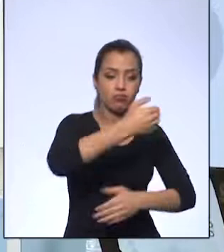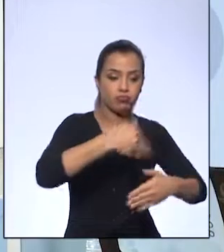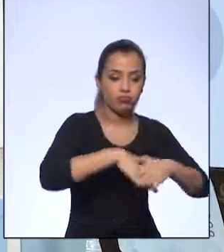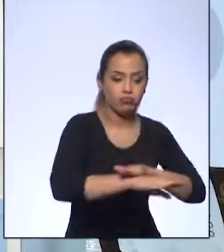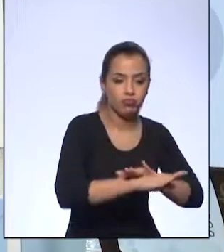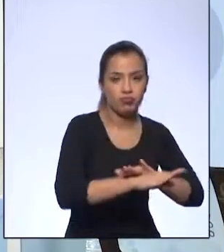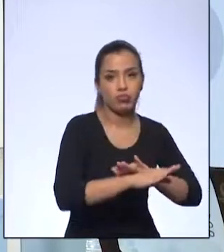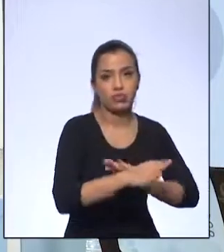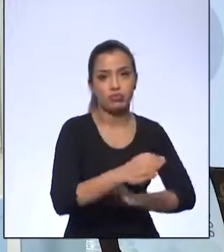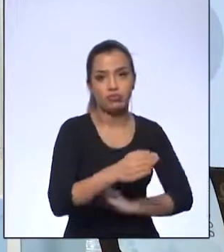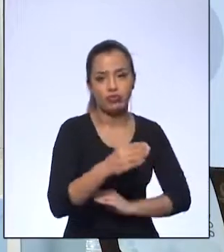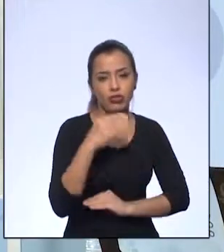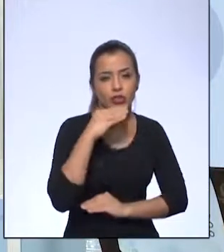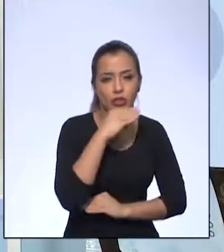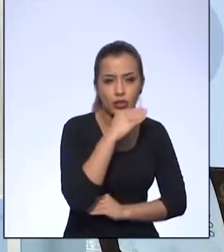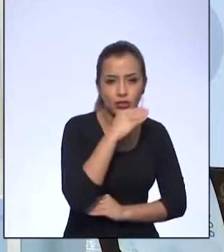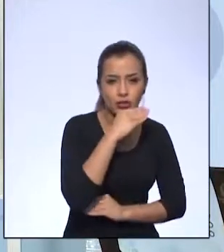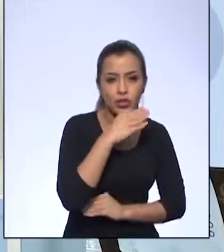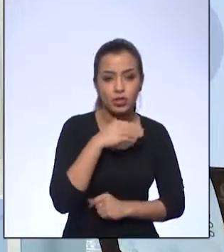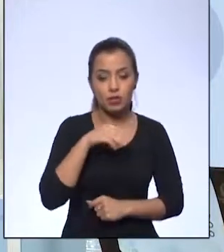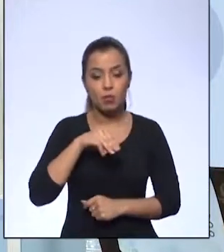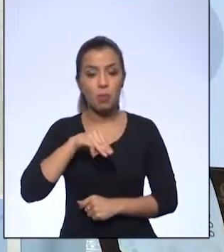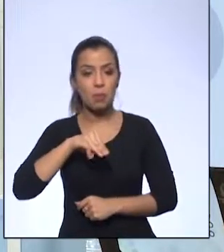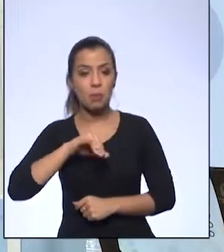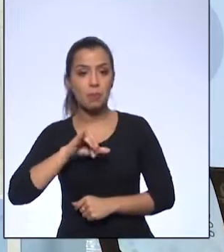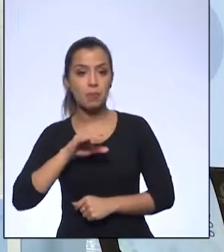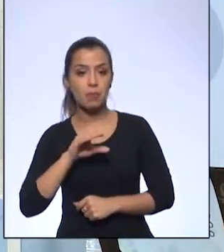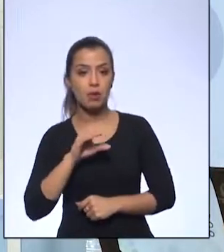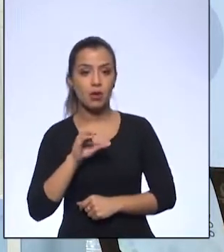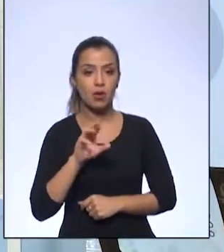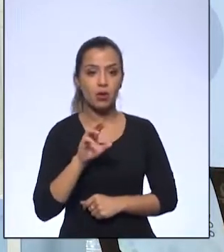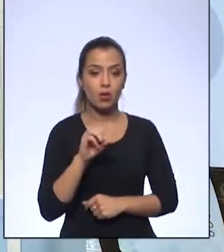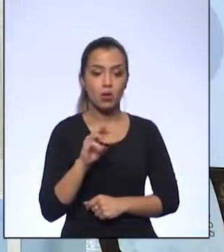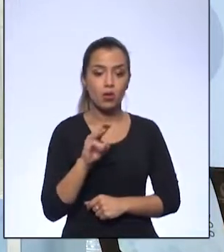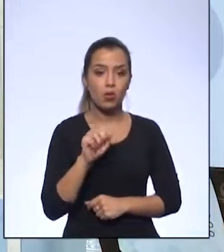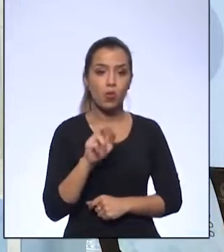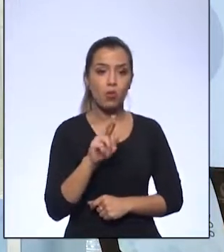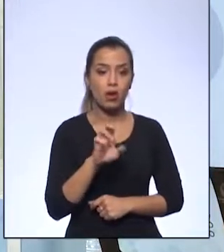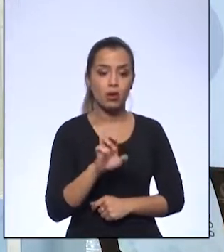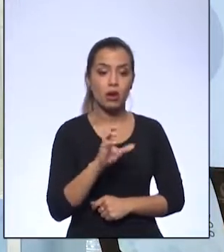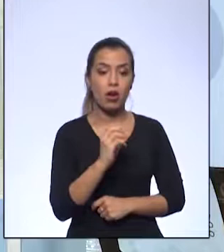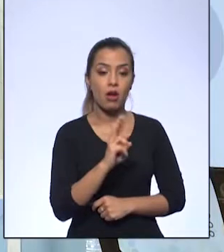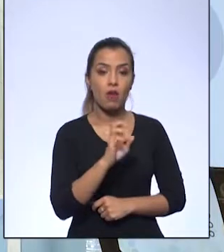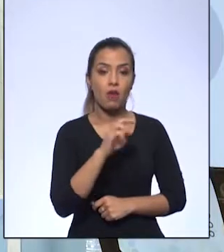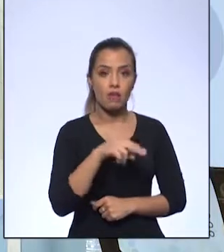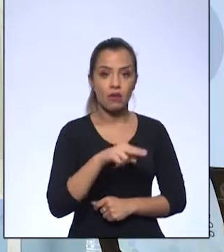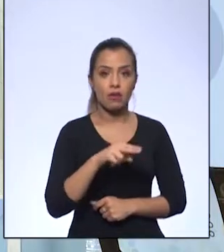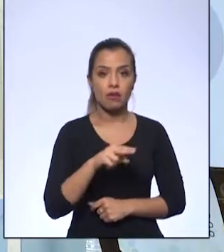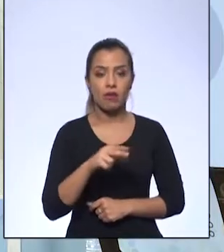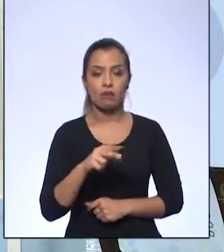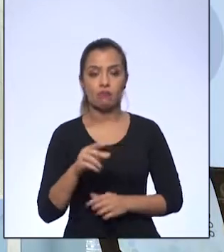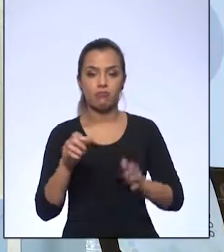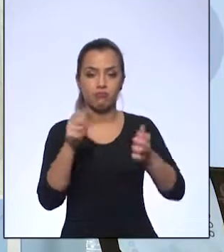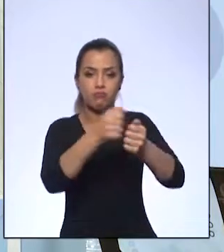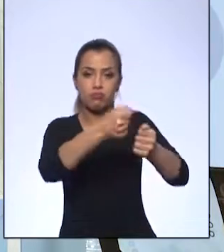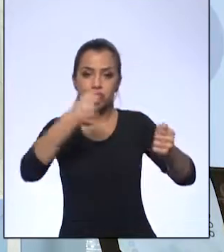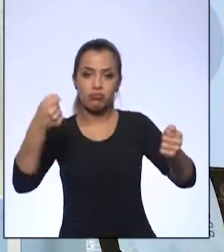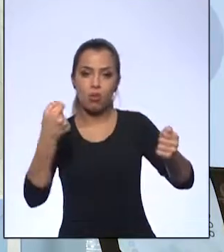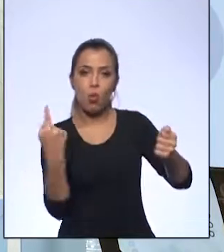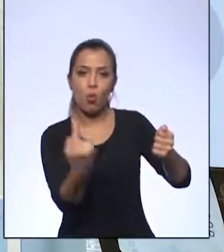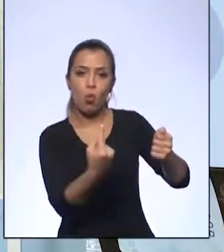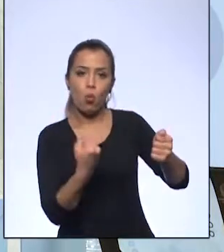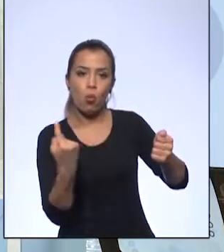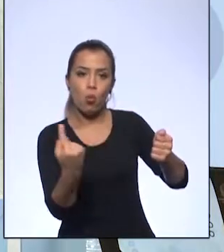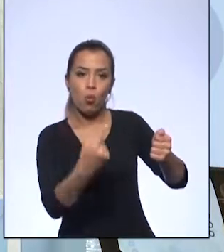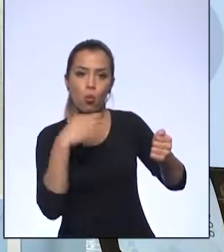onda. Forno de micro-ondas, microwave oven. Alguns de vocês já tinham colocado, né? Computer, muitos de